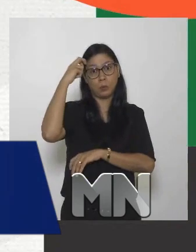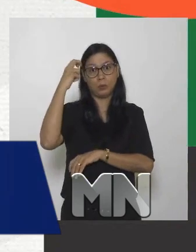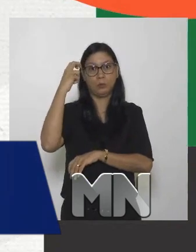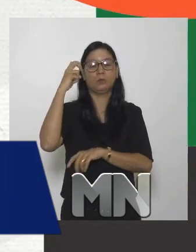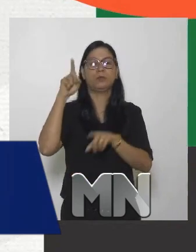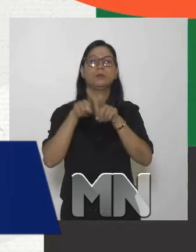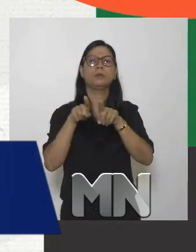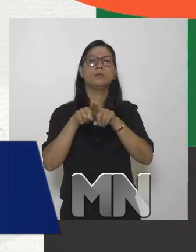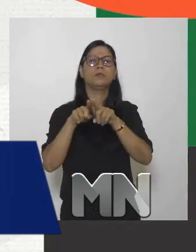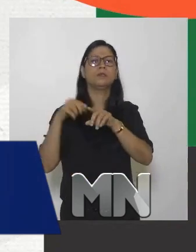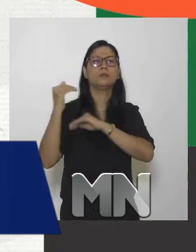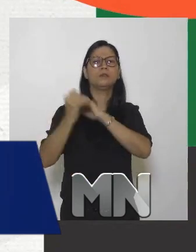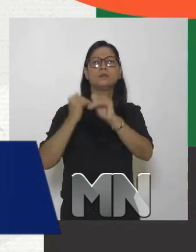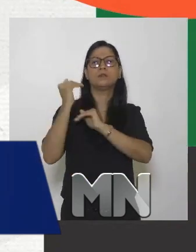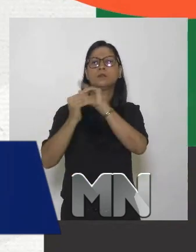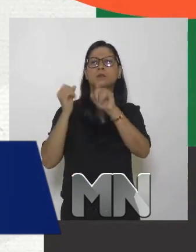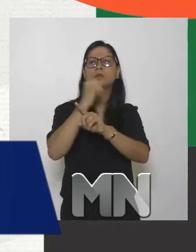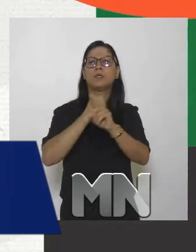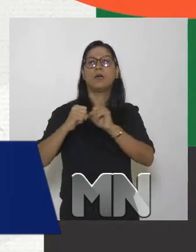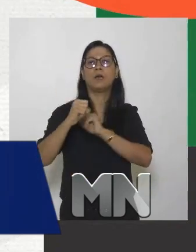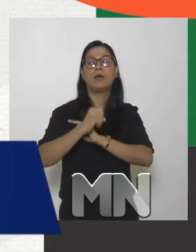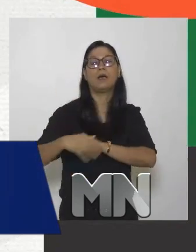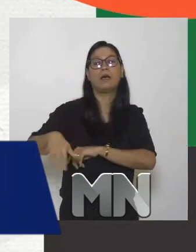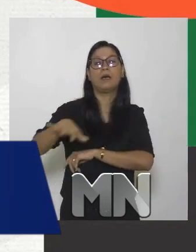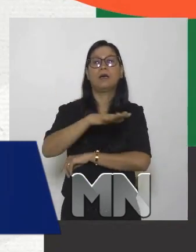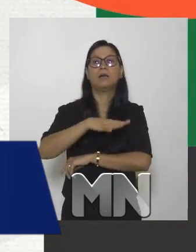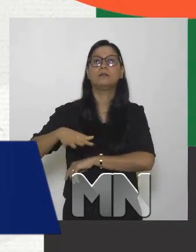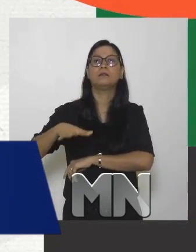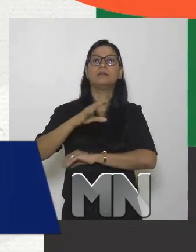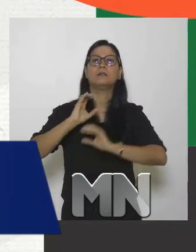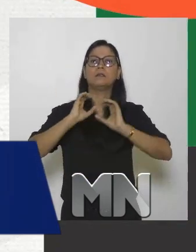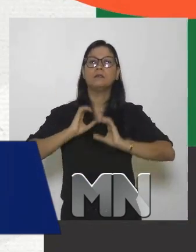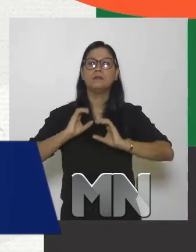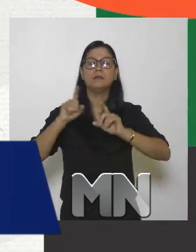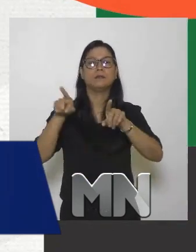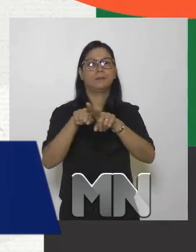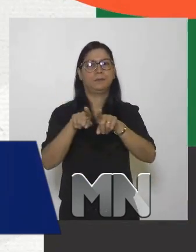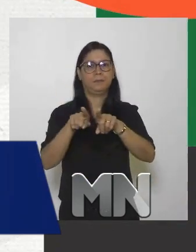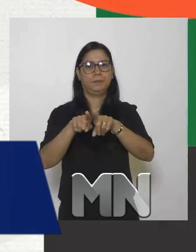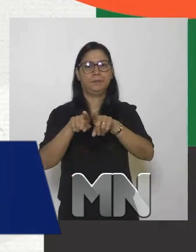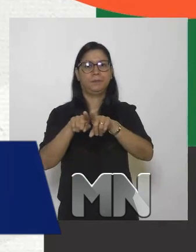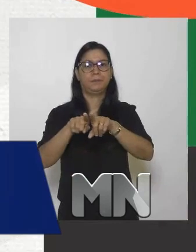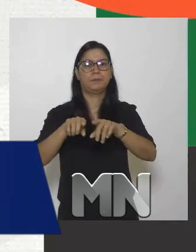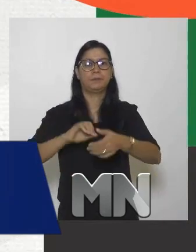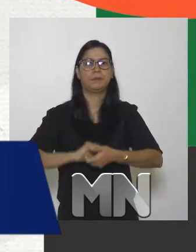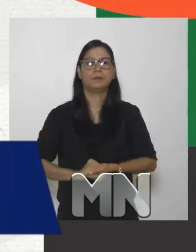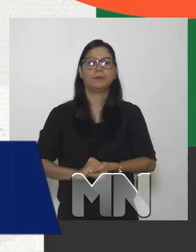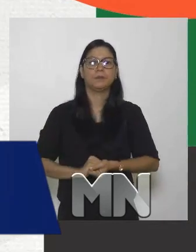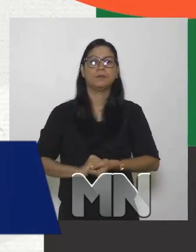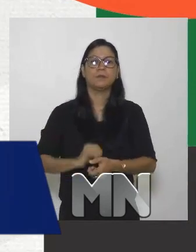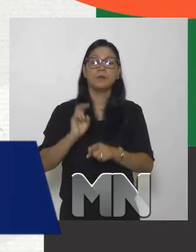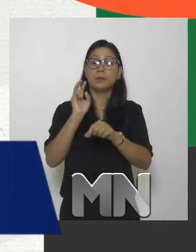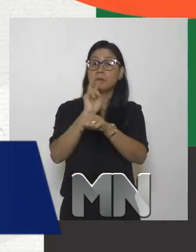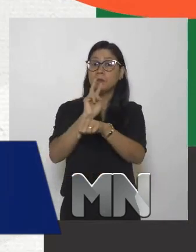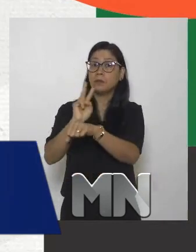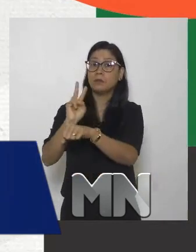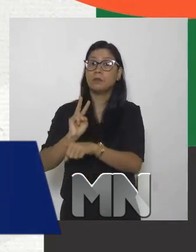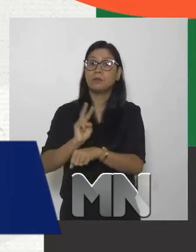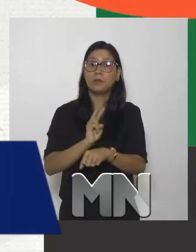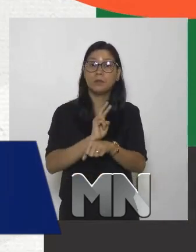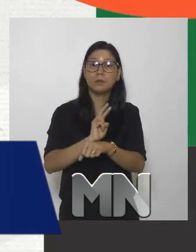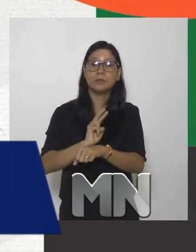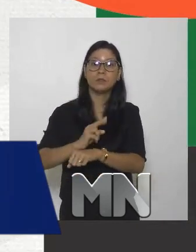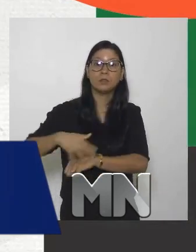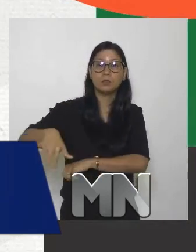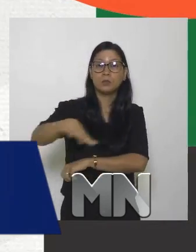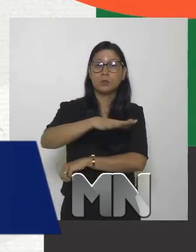Dinheiro. É porque não deixa estragar a ponto de você ter que refazer por inteiro. Ô Ananias, pois não, Lorde, pois não. Amadeu,